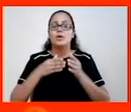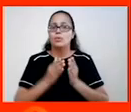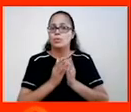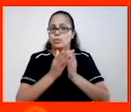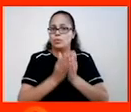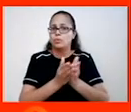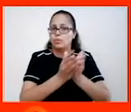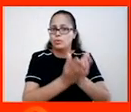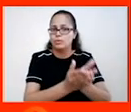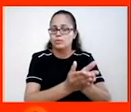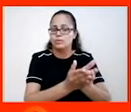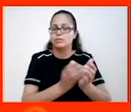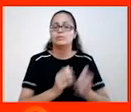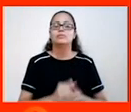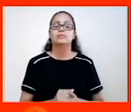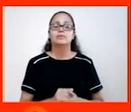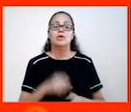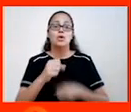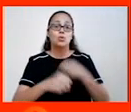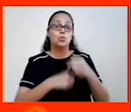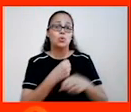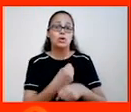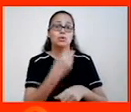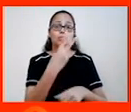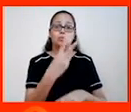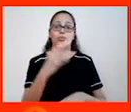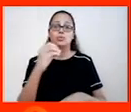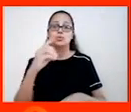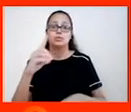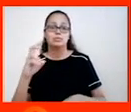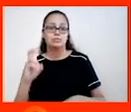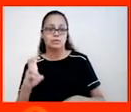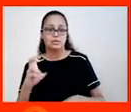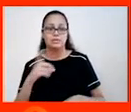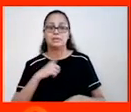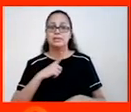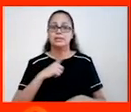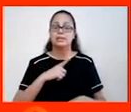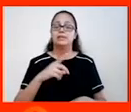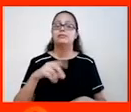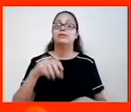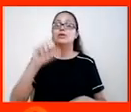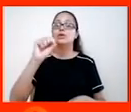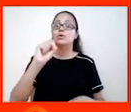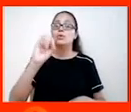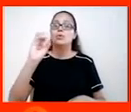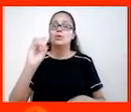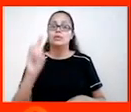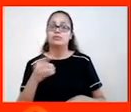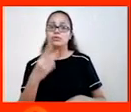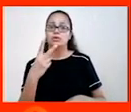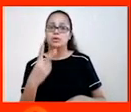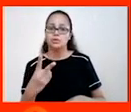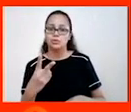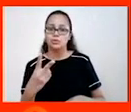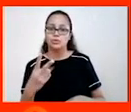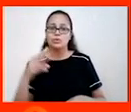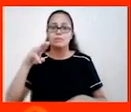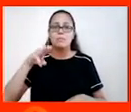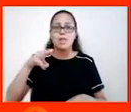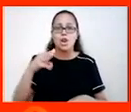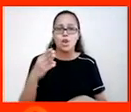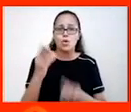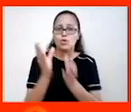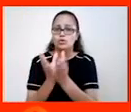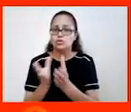navios, certo? Em 2015, houve 80,2 milhões de barris por dia,